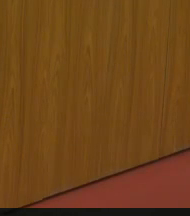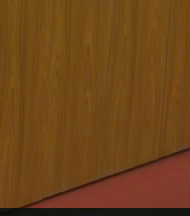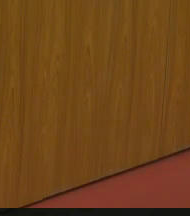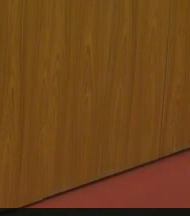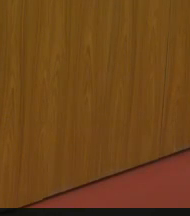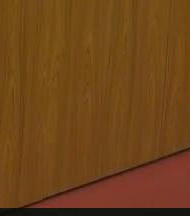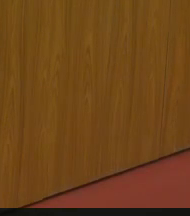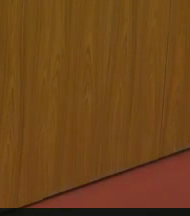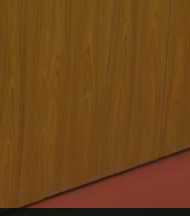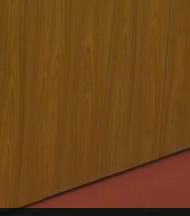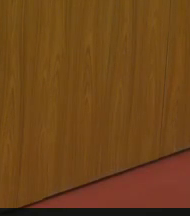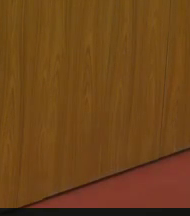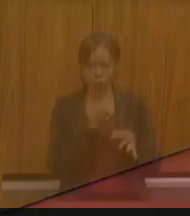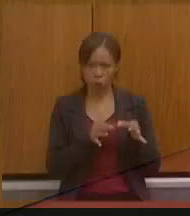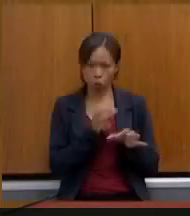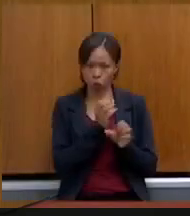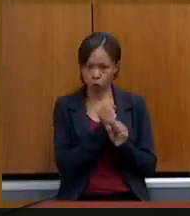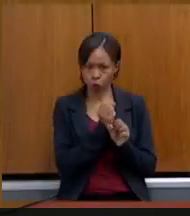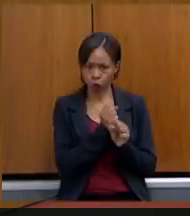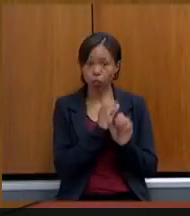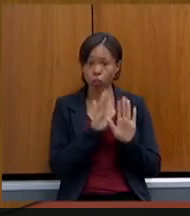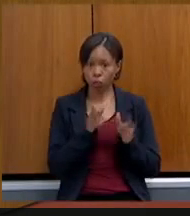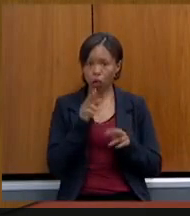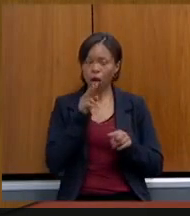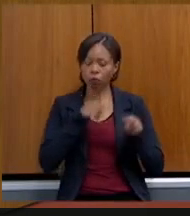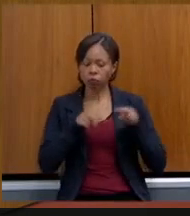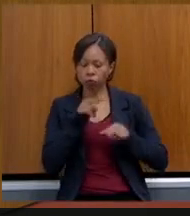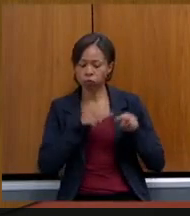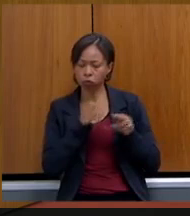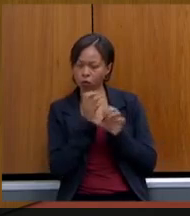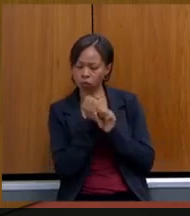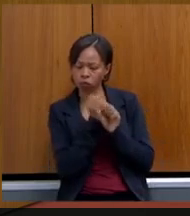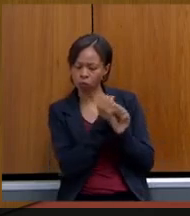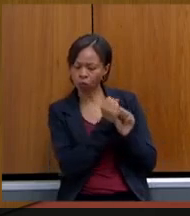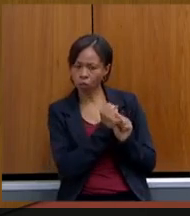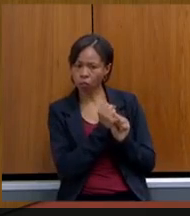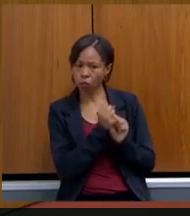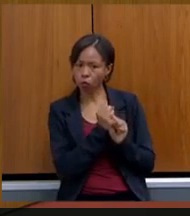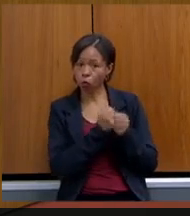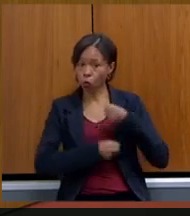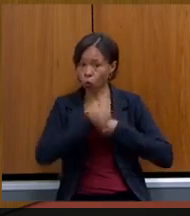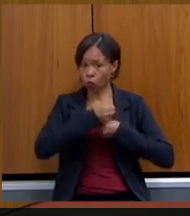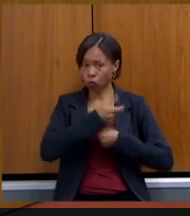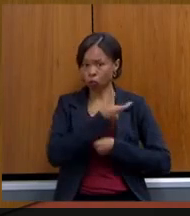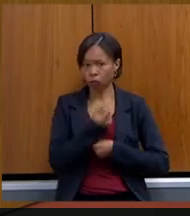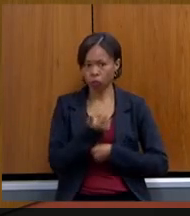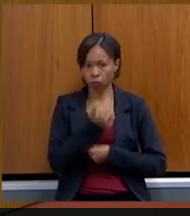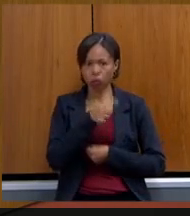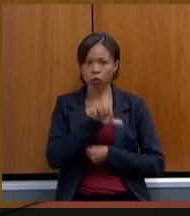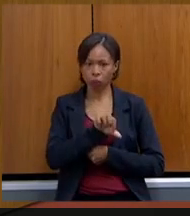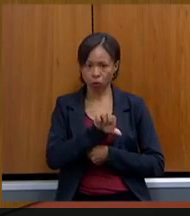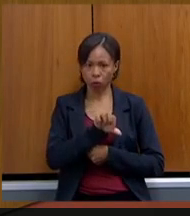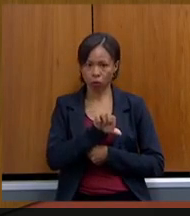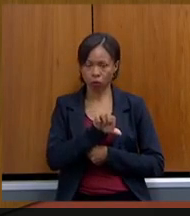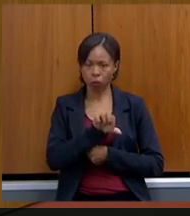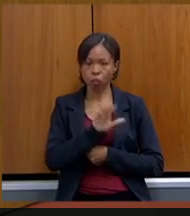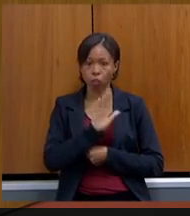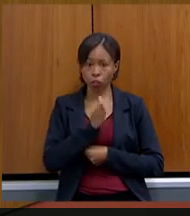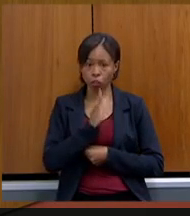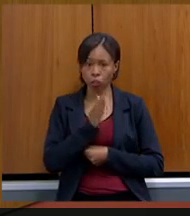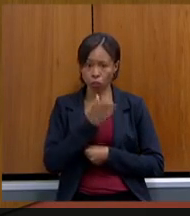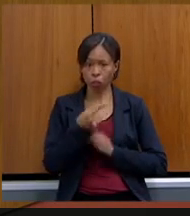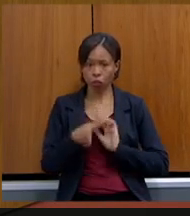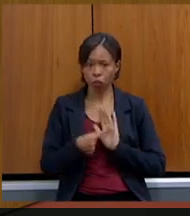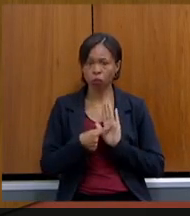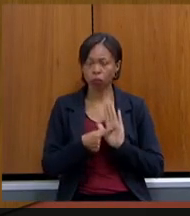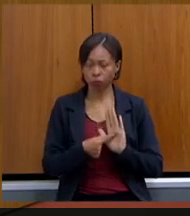de contas já valeu as contas de 2019 então tem avaliação não é o terceiro por aplicação de 19.8 conforme